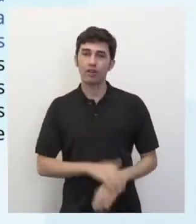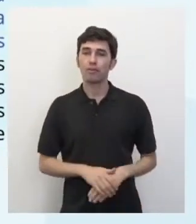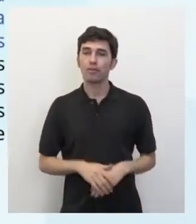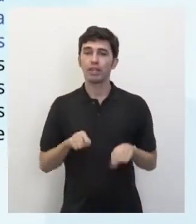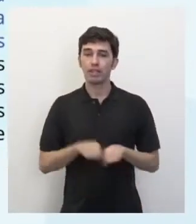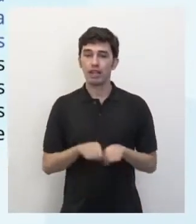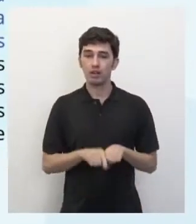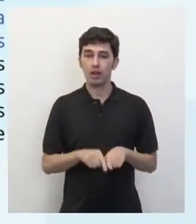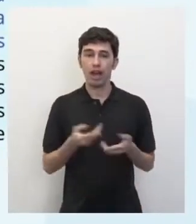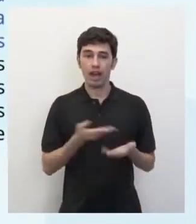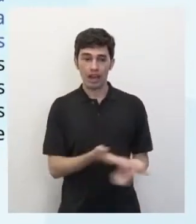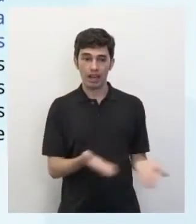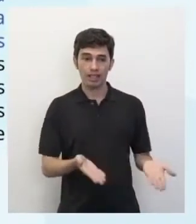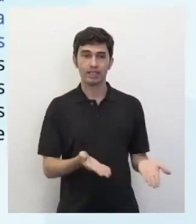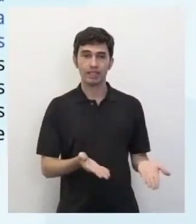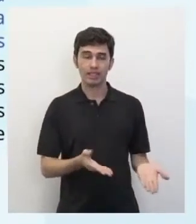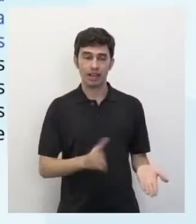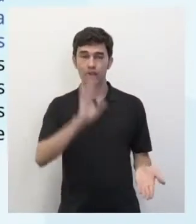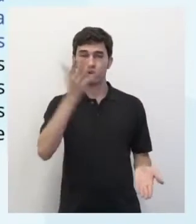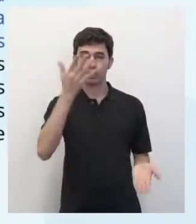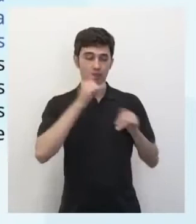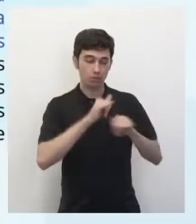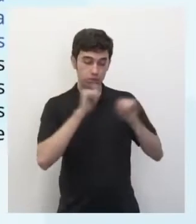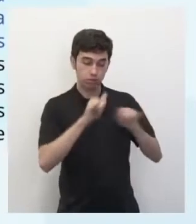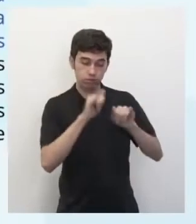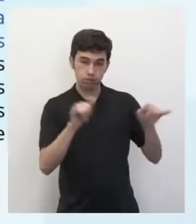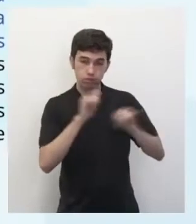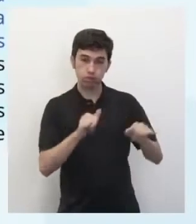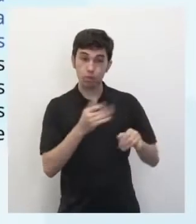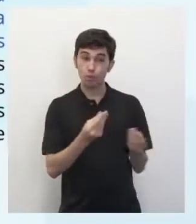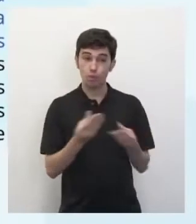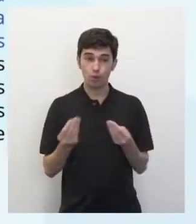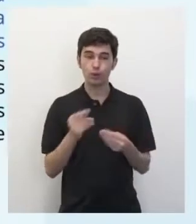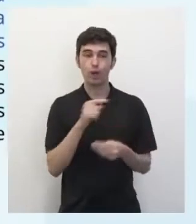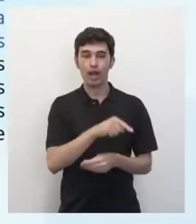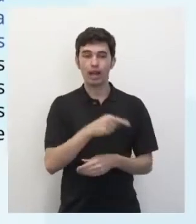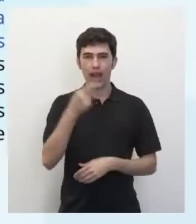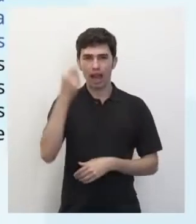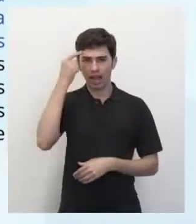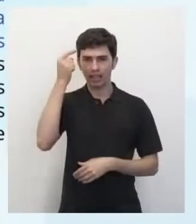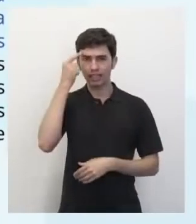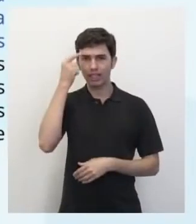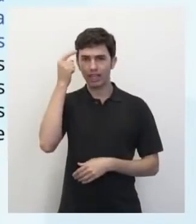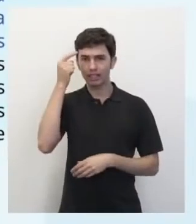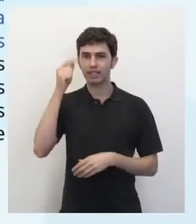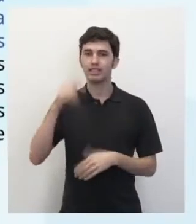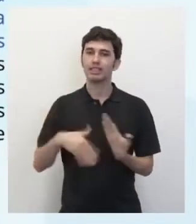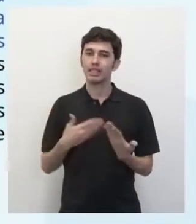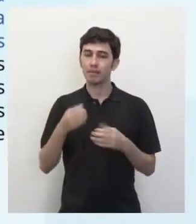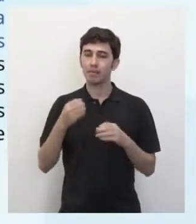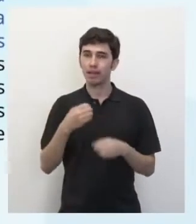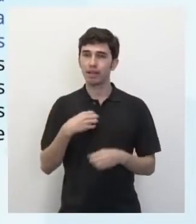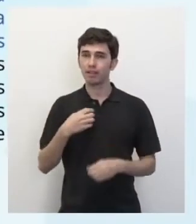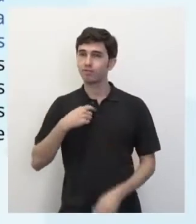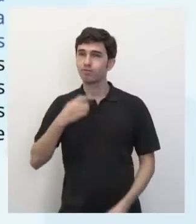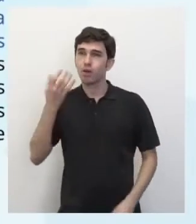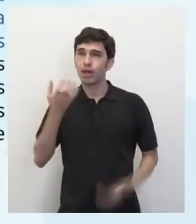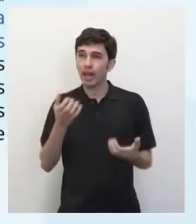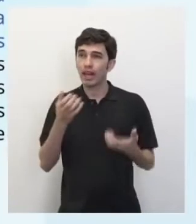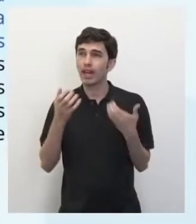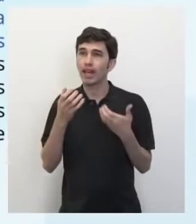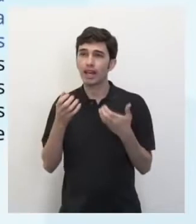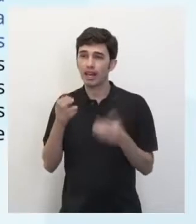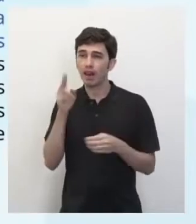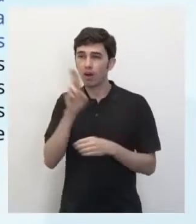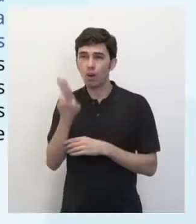consumidores compulsivos de bens materiais, muitas vezes desapropriados para determinada